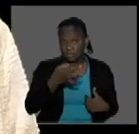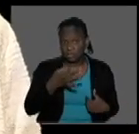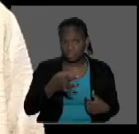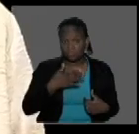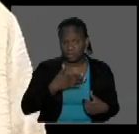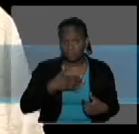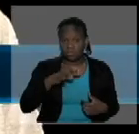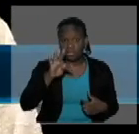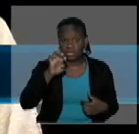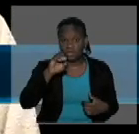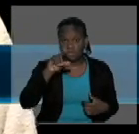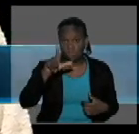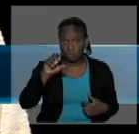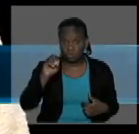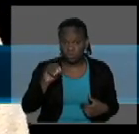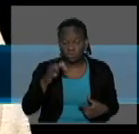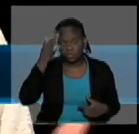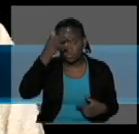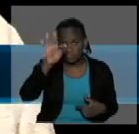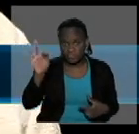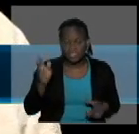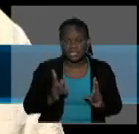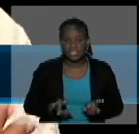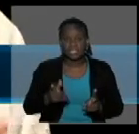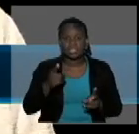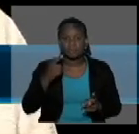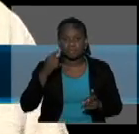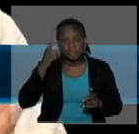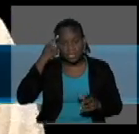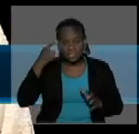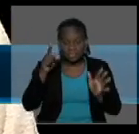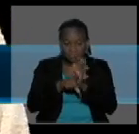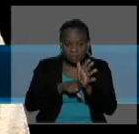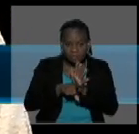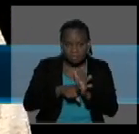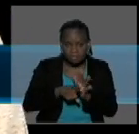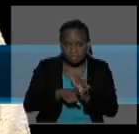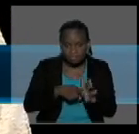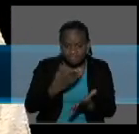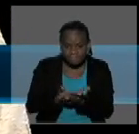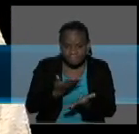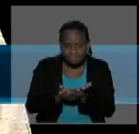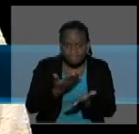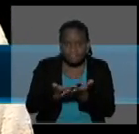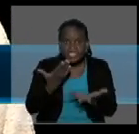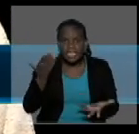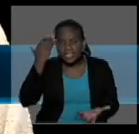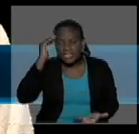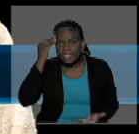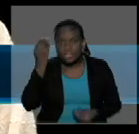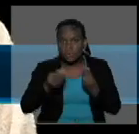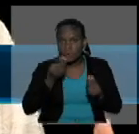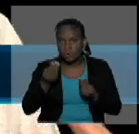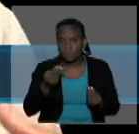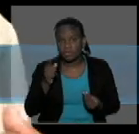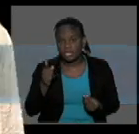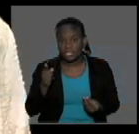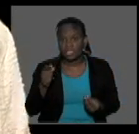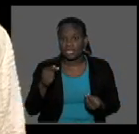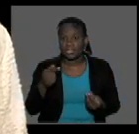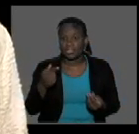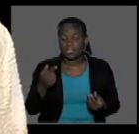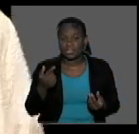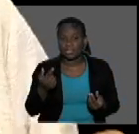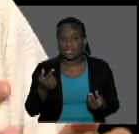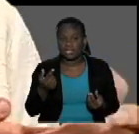concepção, como teólogo, como filósofo, a gente sempre fica prescrutando, querendo entender que isso é uma forma de